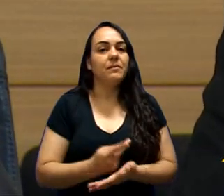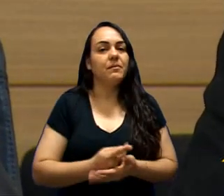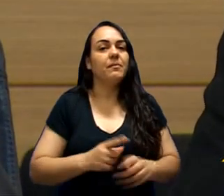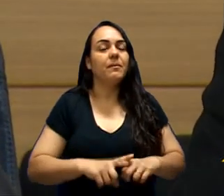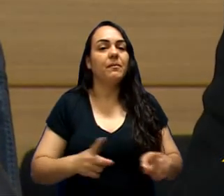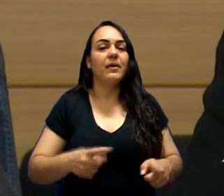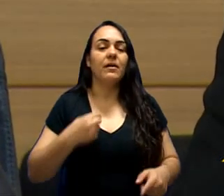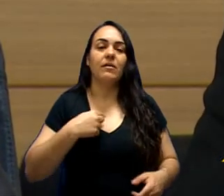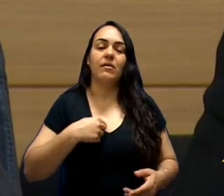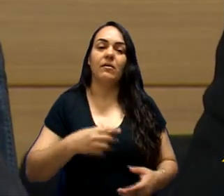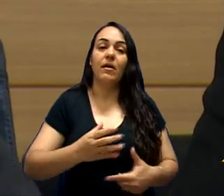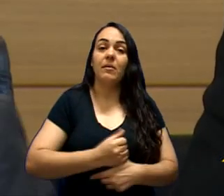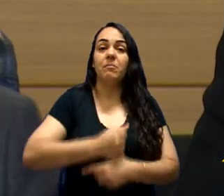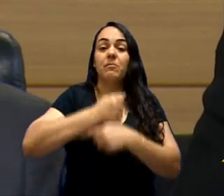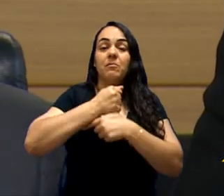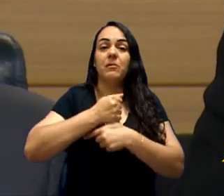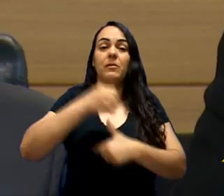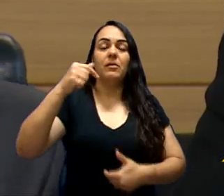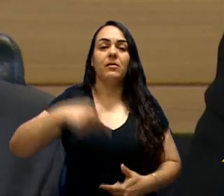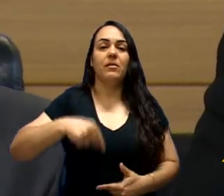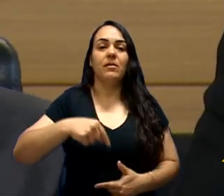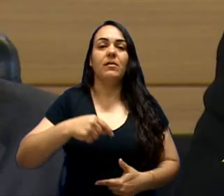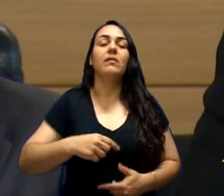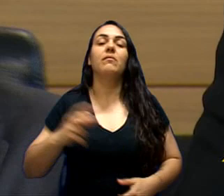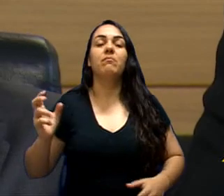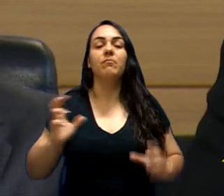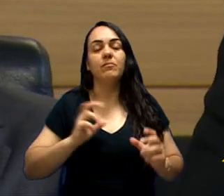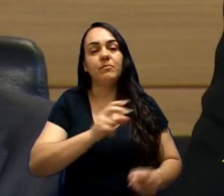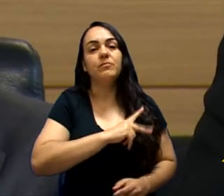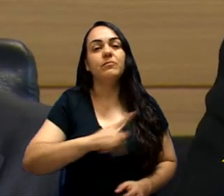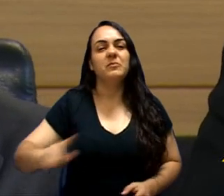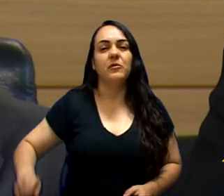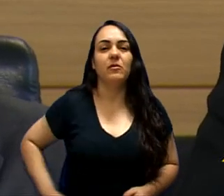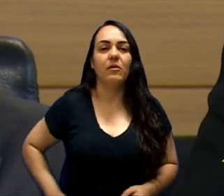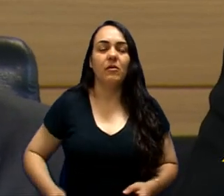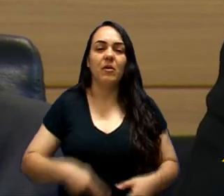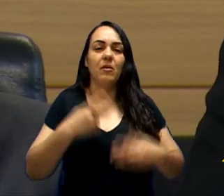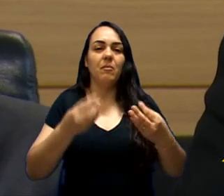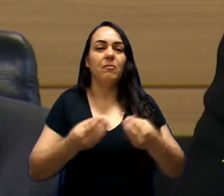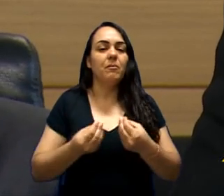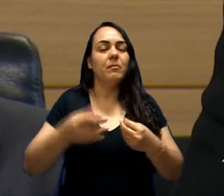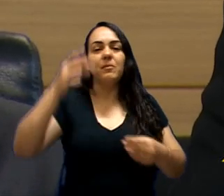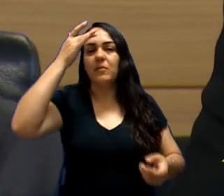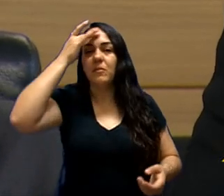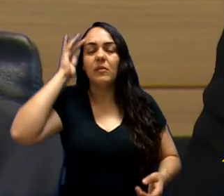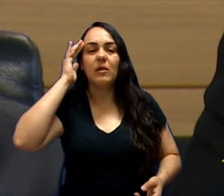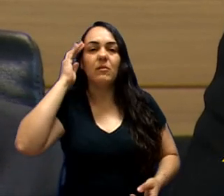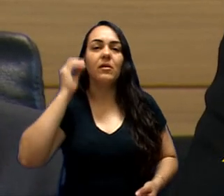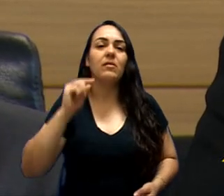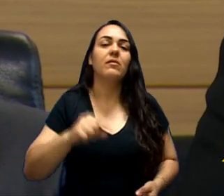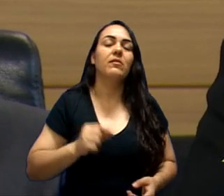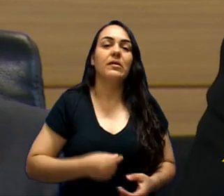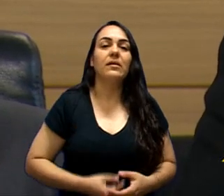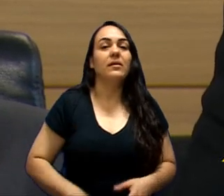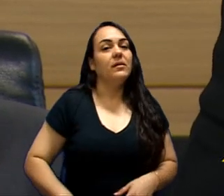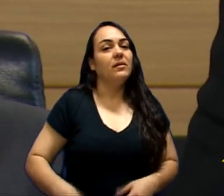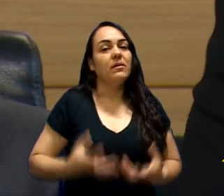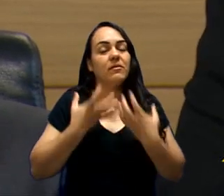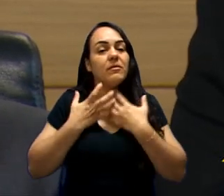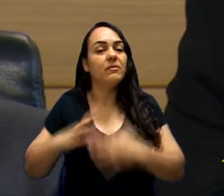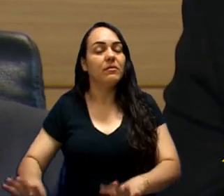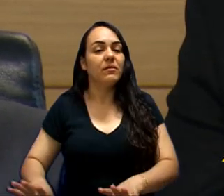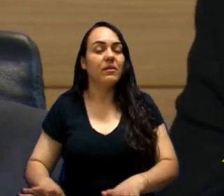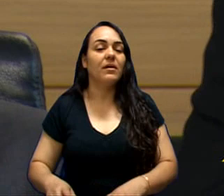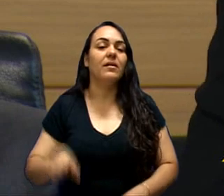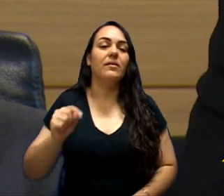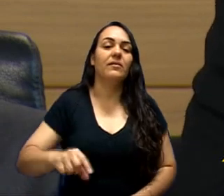fui líder do governo, Crespo, por isso fui escorraçado, estou sendo escorraçado. Aqui é assim, eles vão-se os